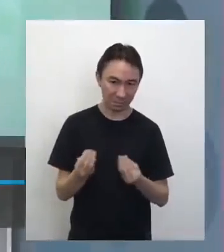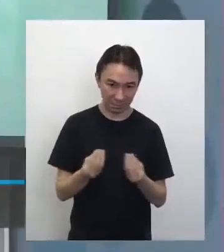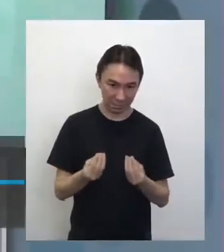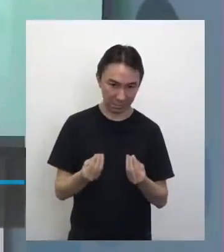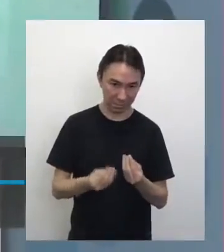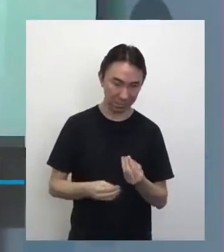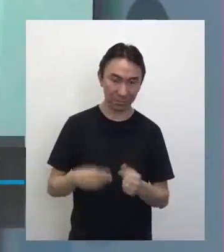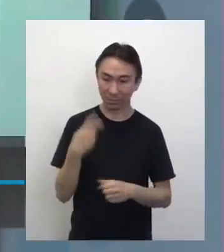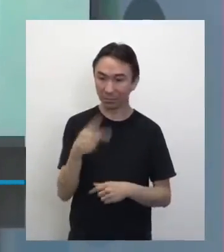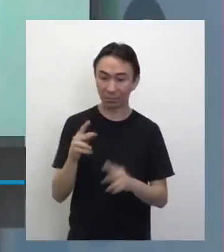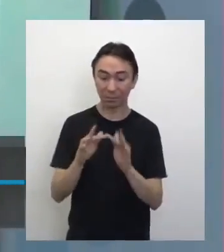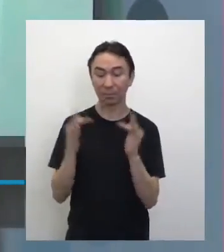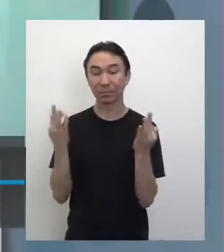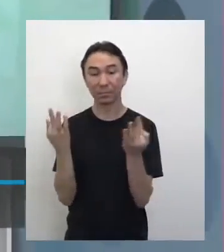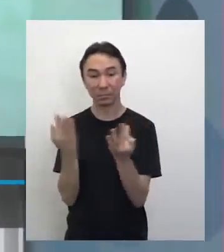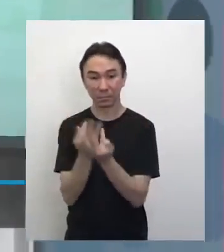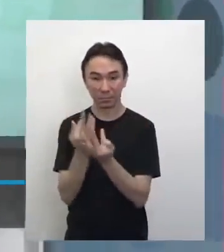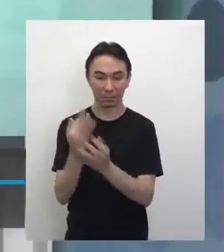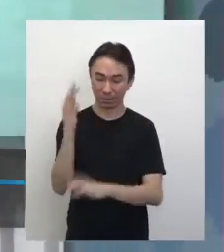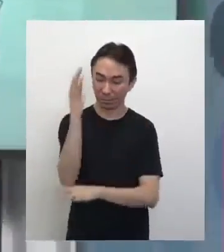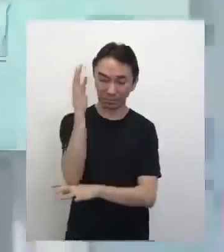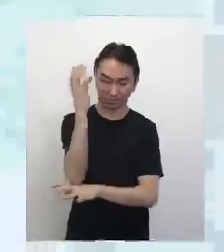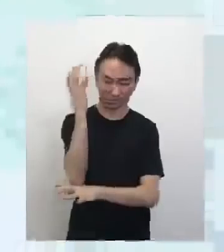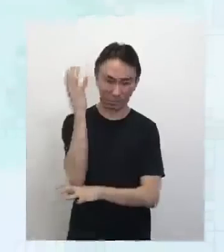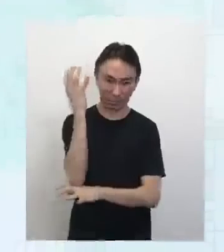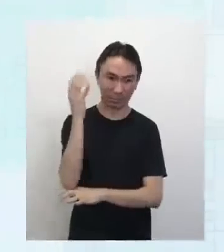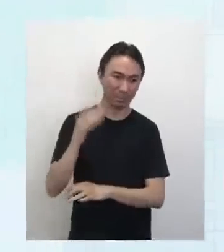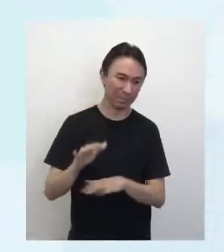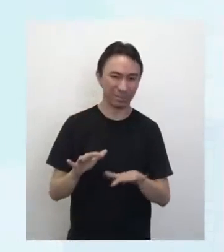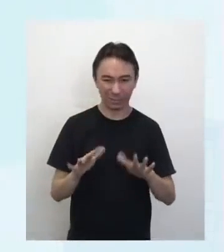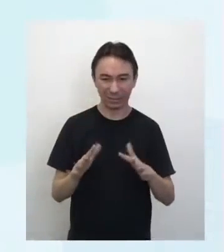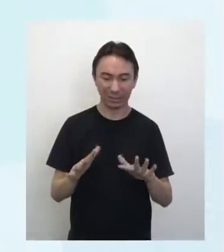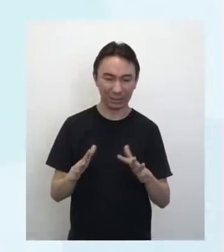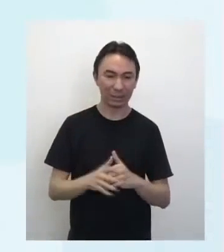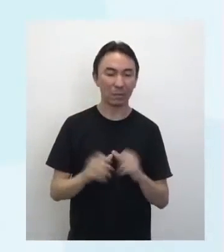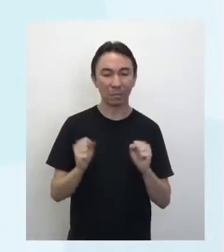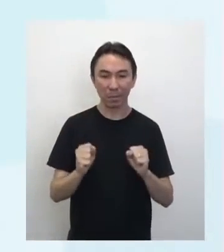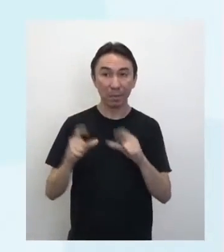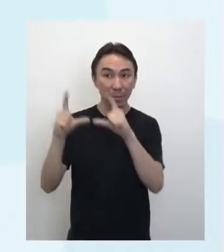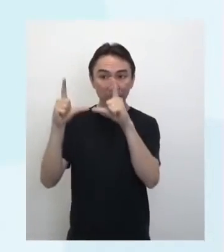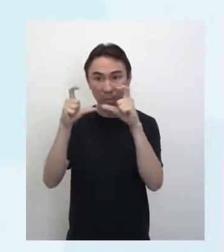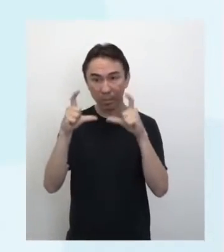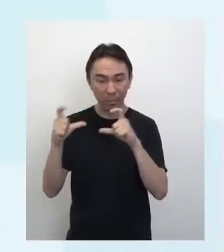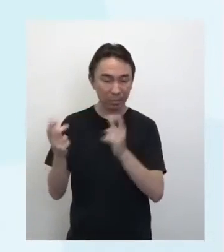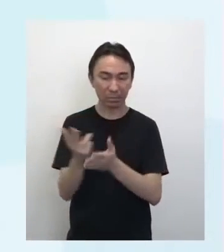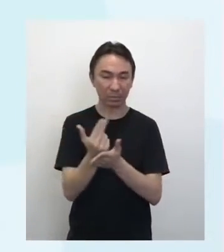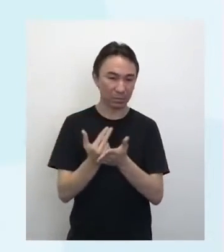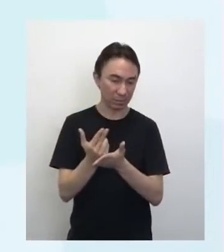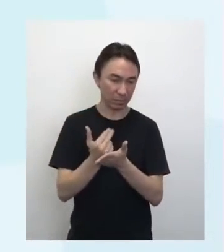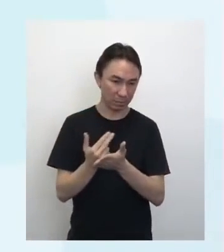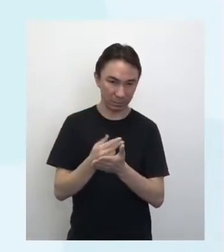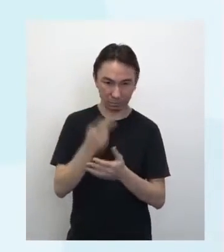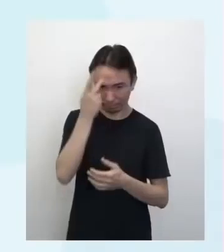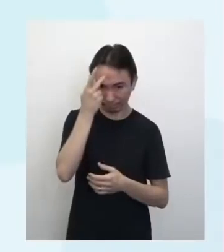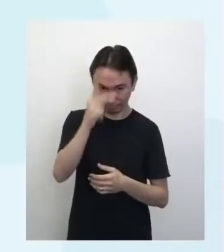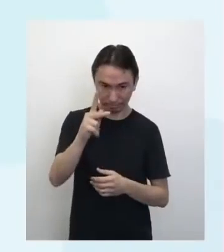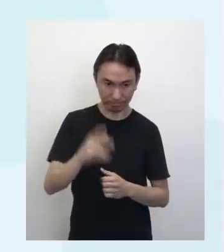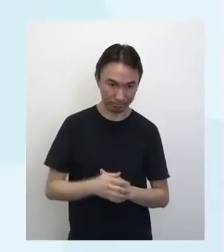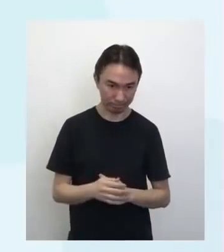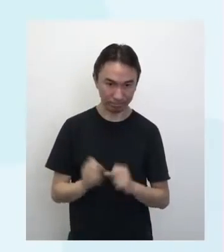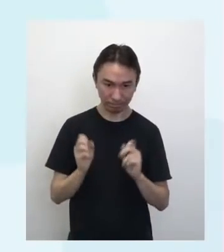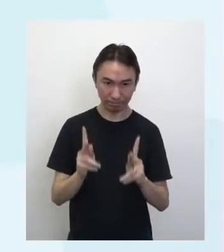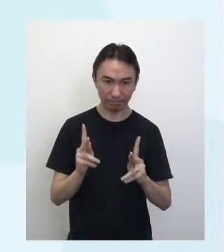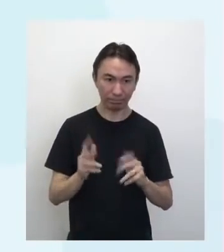sua fervente então Fica lendo aqui tá mais ou menos assim pode fazer com foto para fazer com desenho né pode ir aqui mas você certo Bom